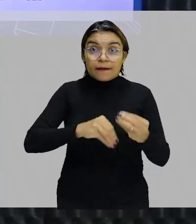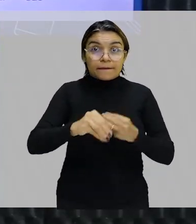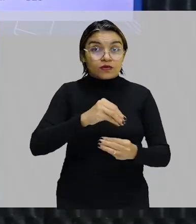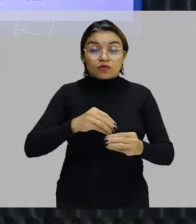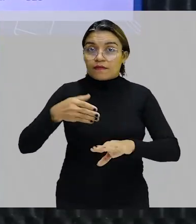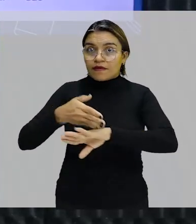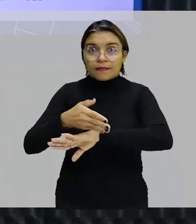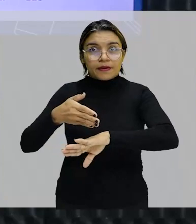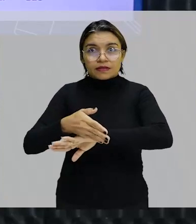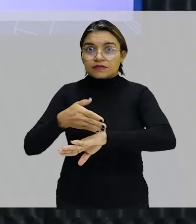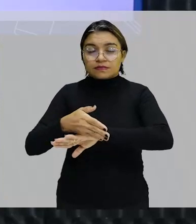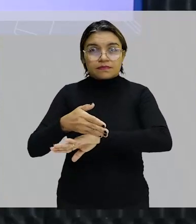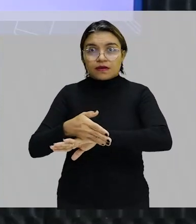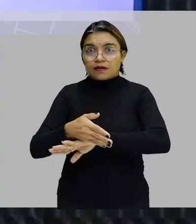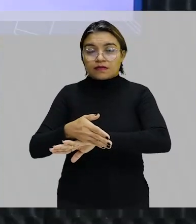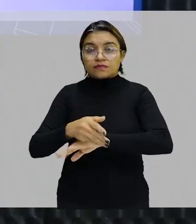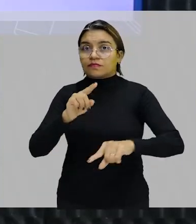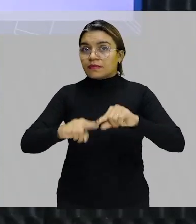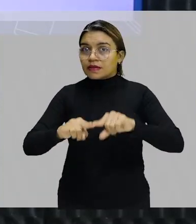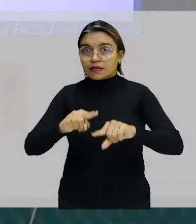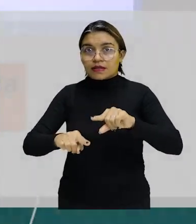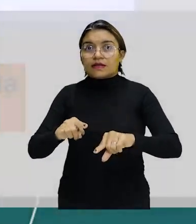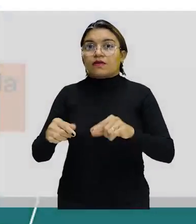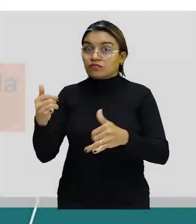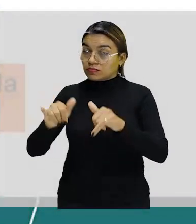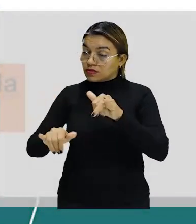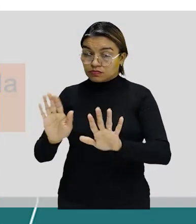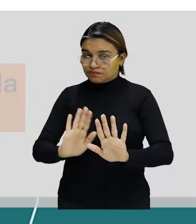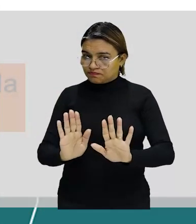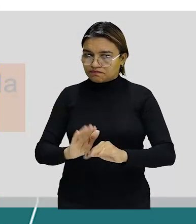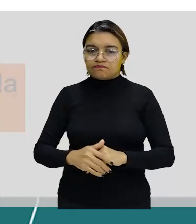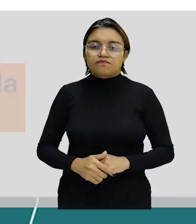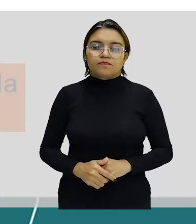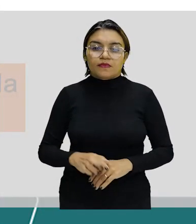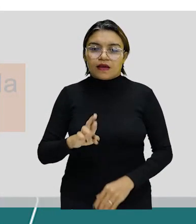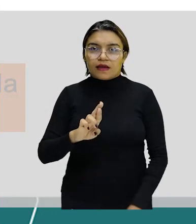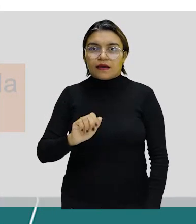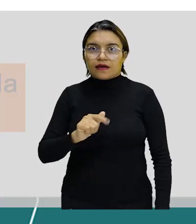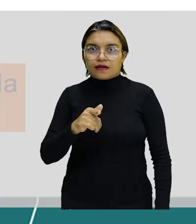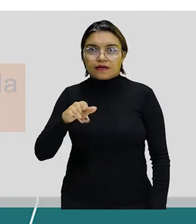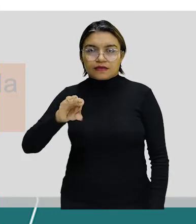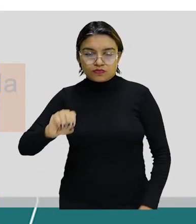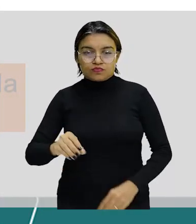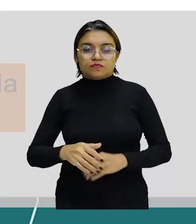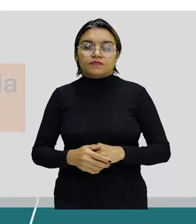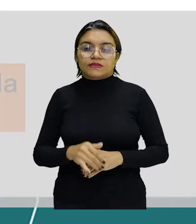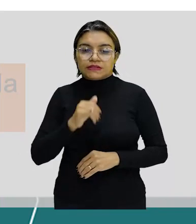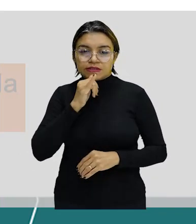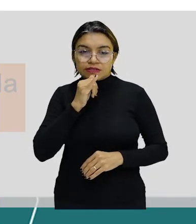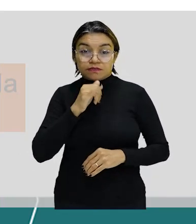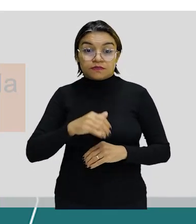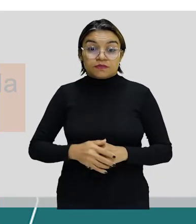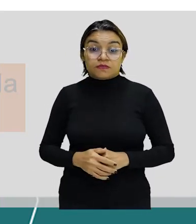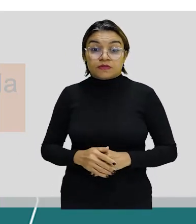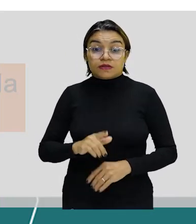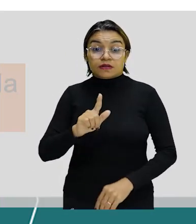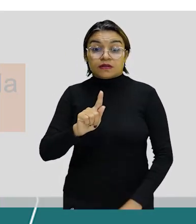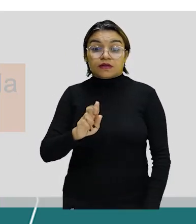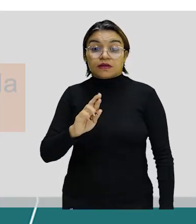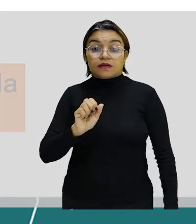química. Tudo bem, turminha? Então, olha só. Sendo assim, nós vamos definir grau de pureza,